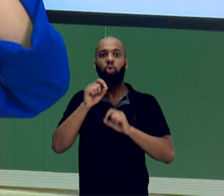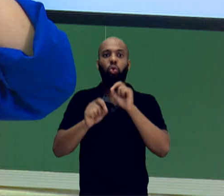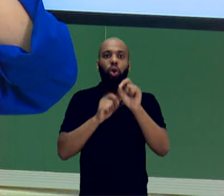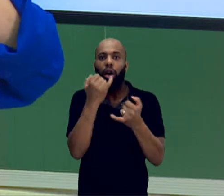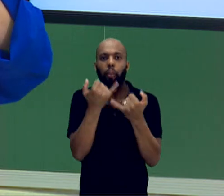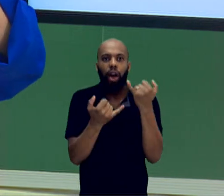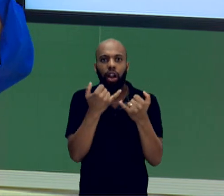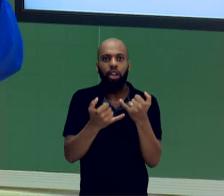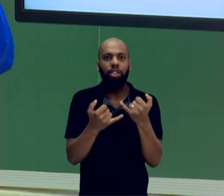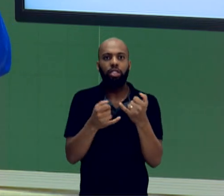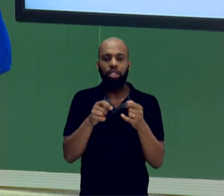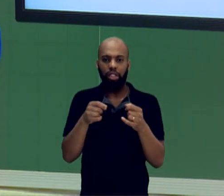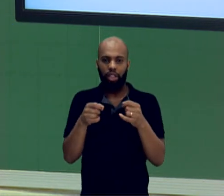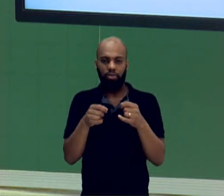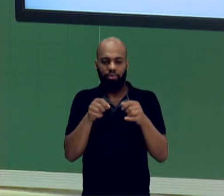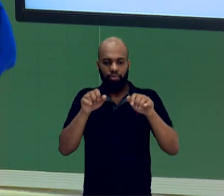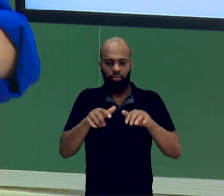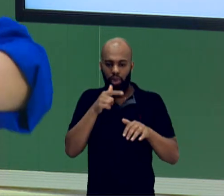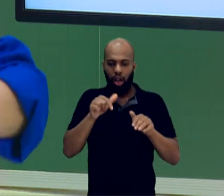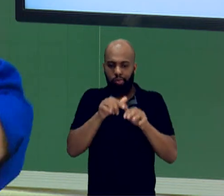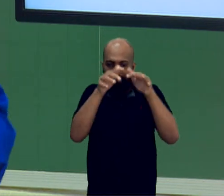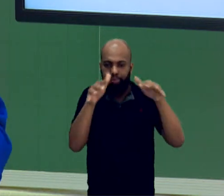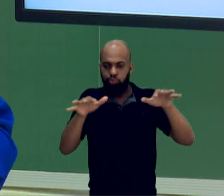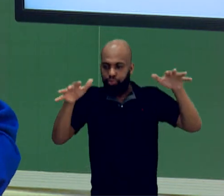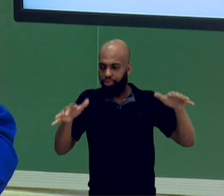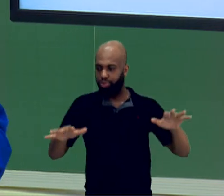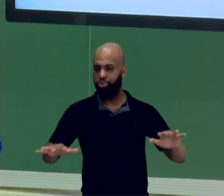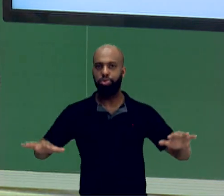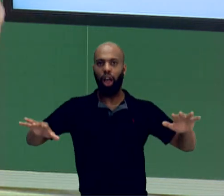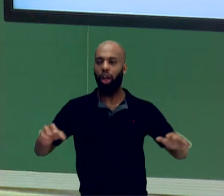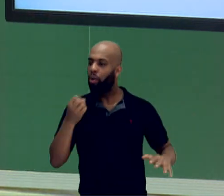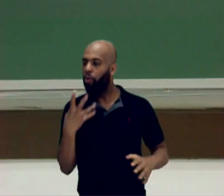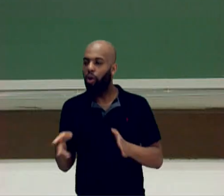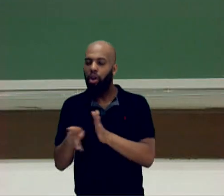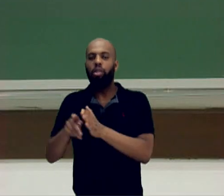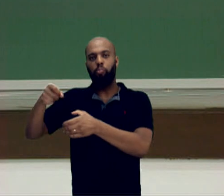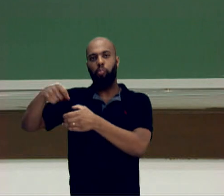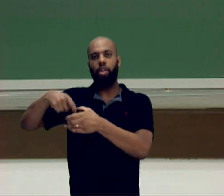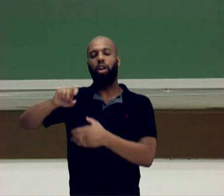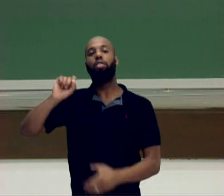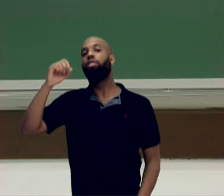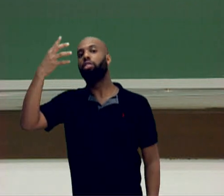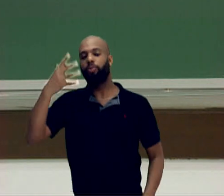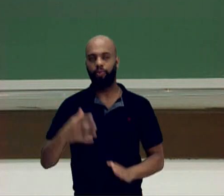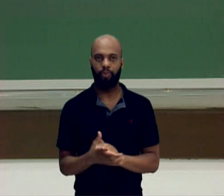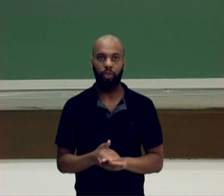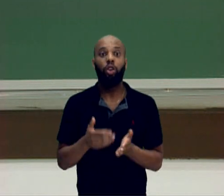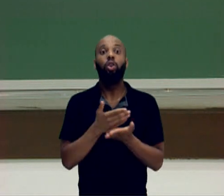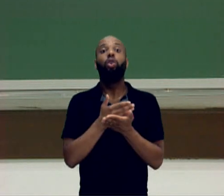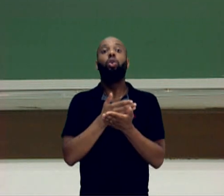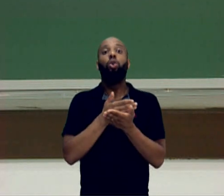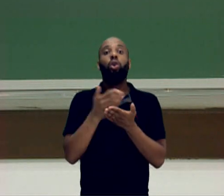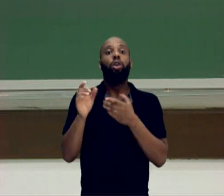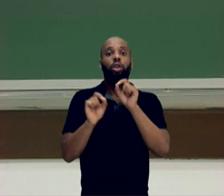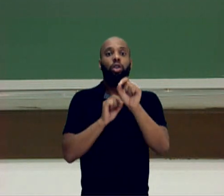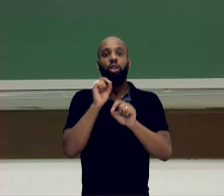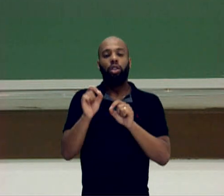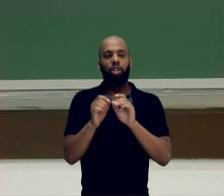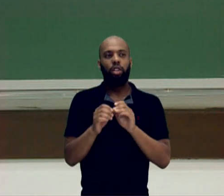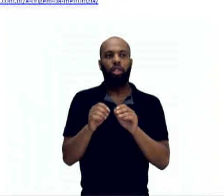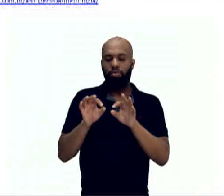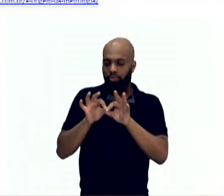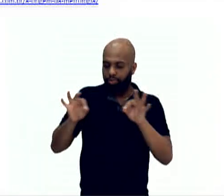humanidade, certo? Muito bem. E os egípcios? Bom, os egípcios têm um